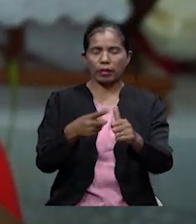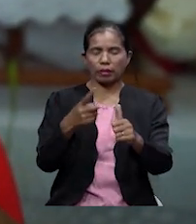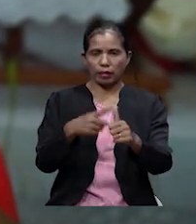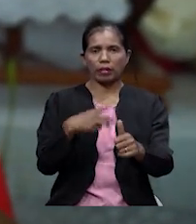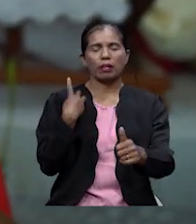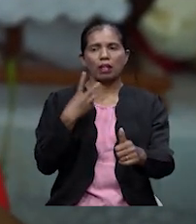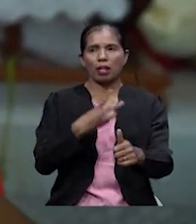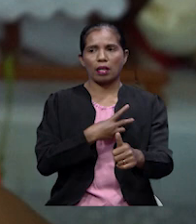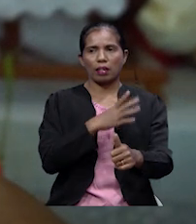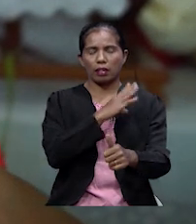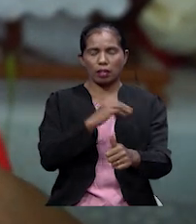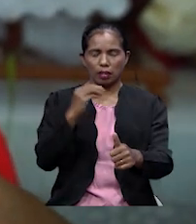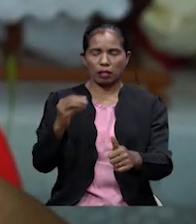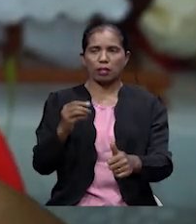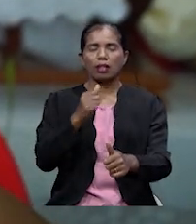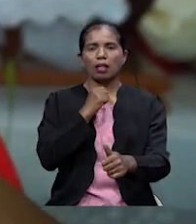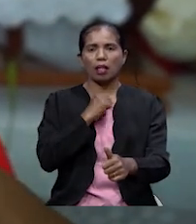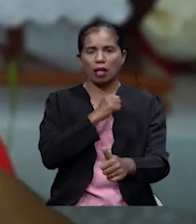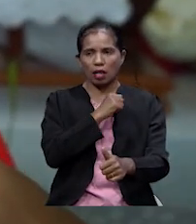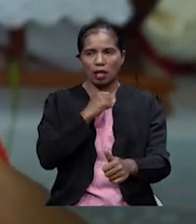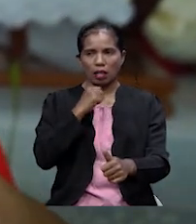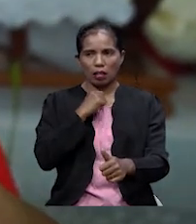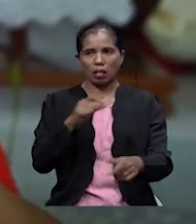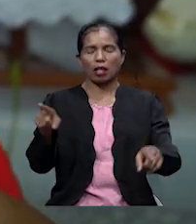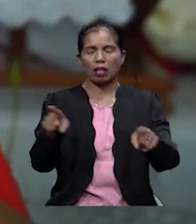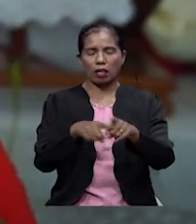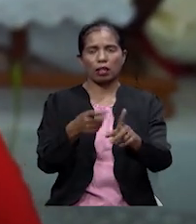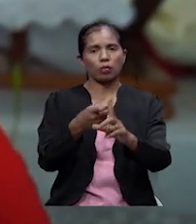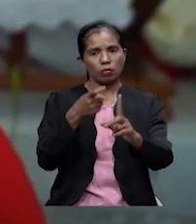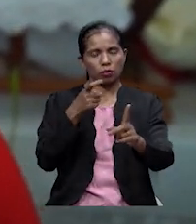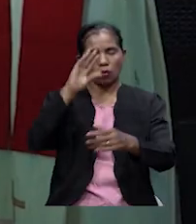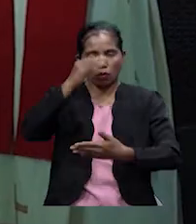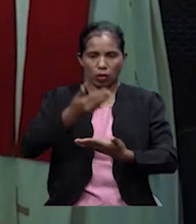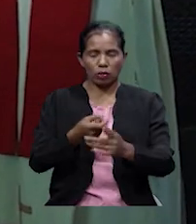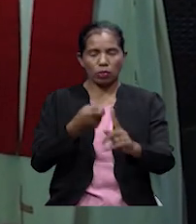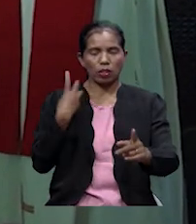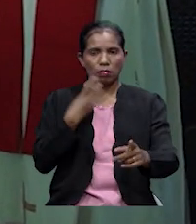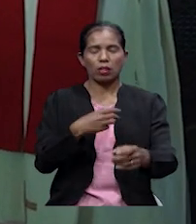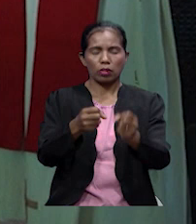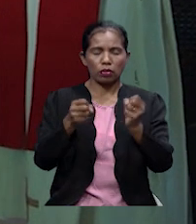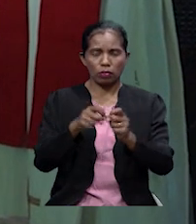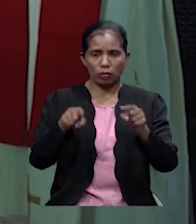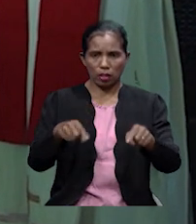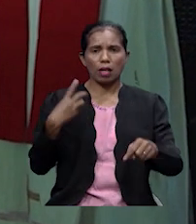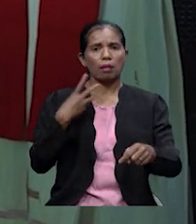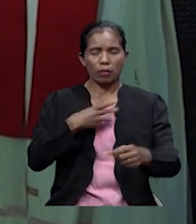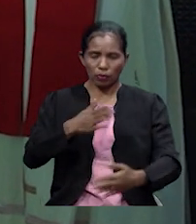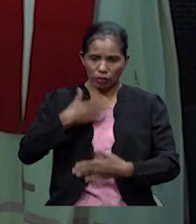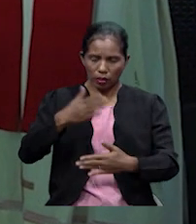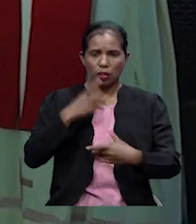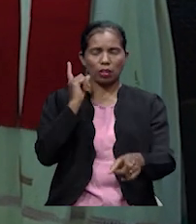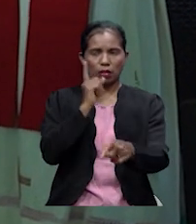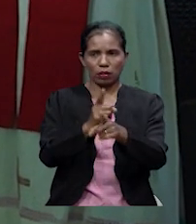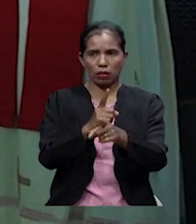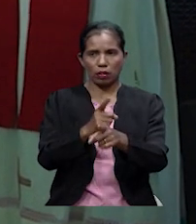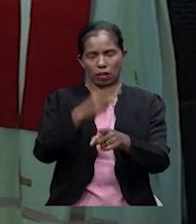mos amo cardeal mos hanessa geração husi wailili ninia. Ami hak solok tebes tamba Fatuma ka